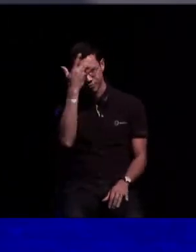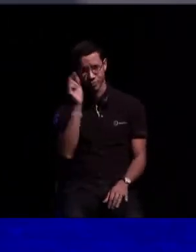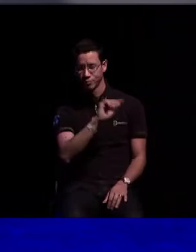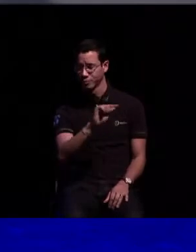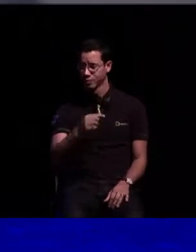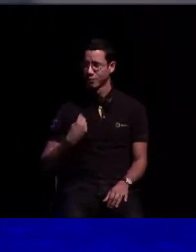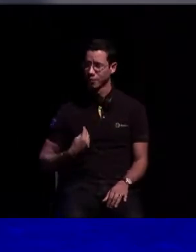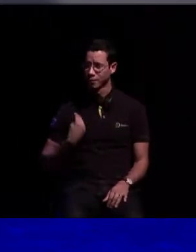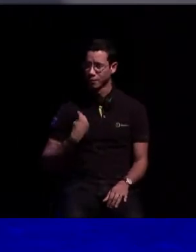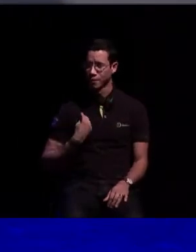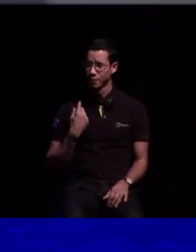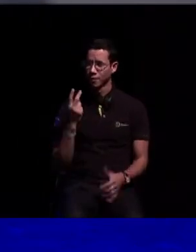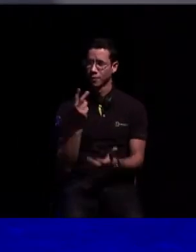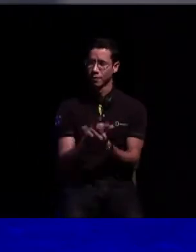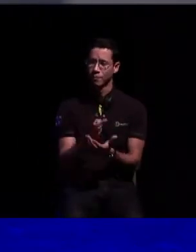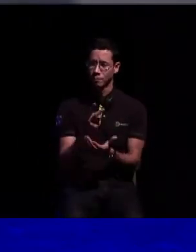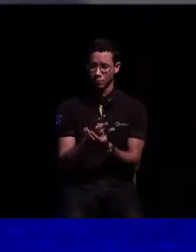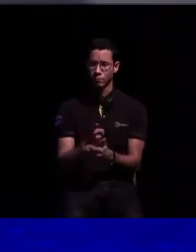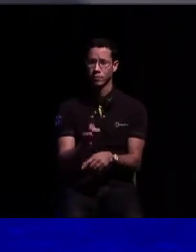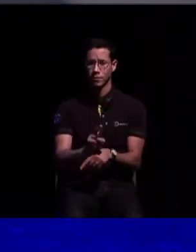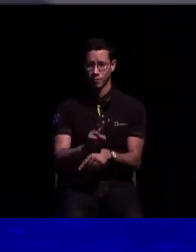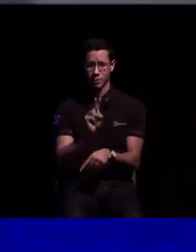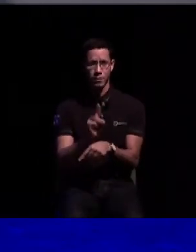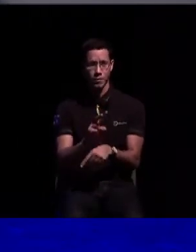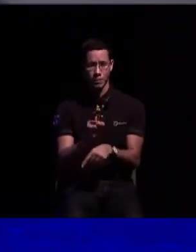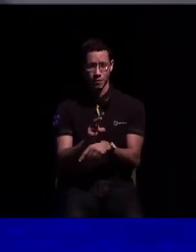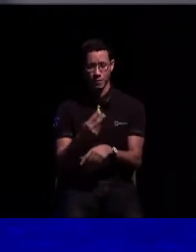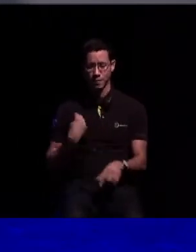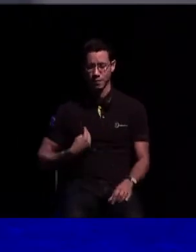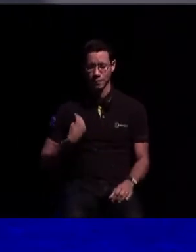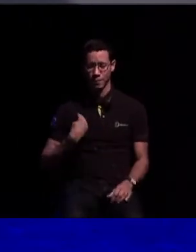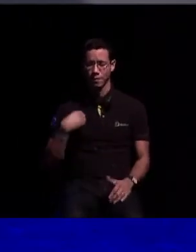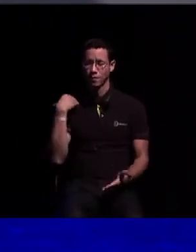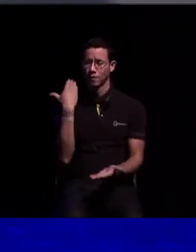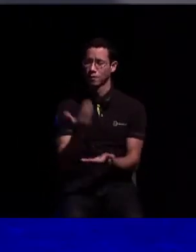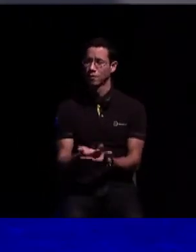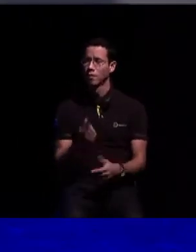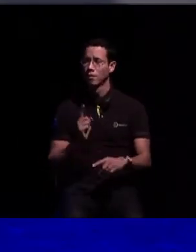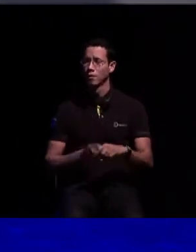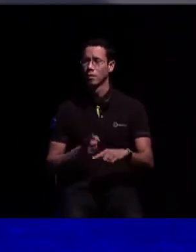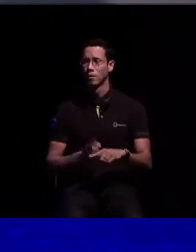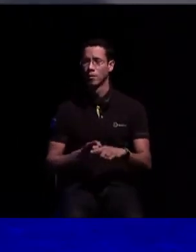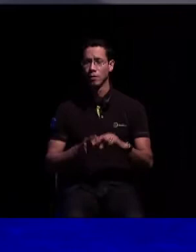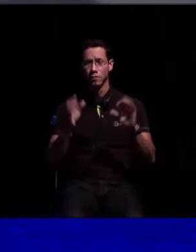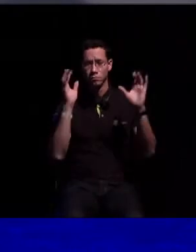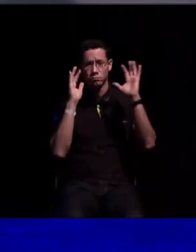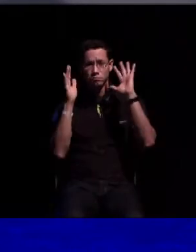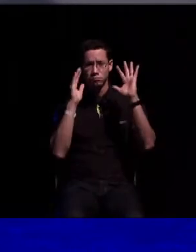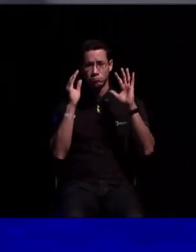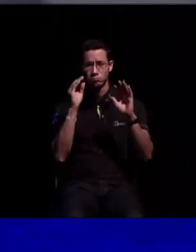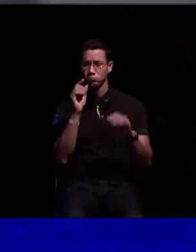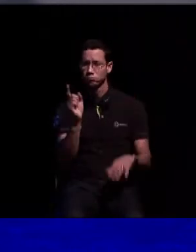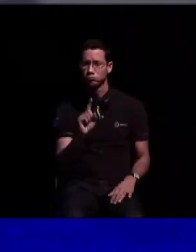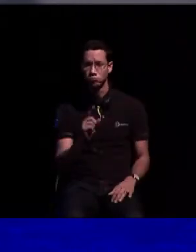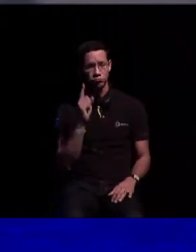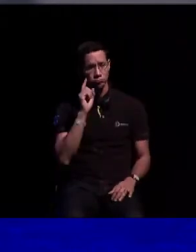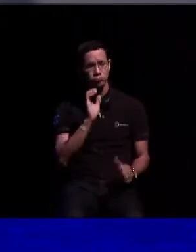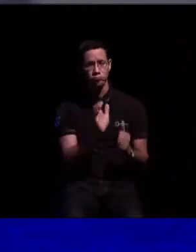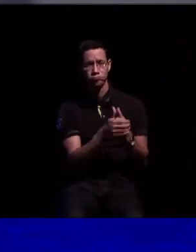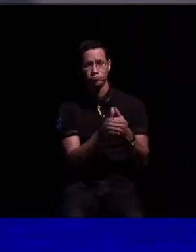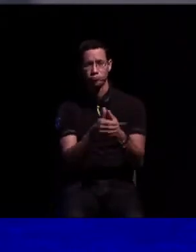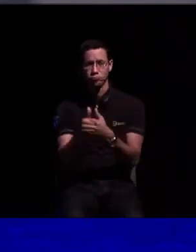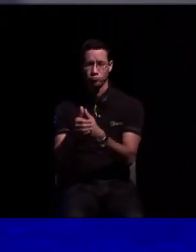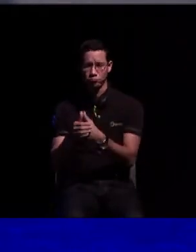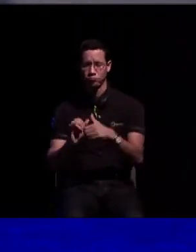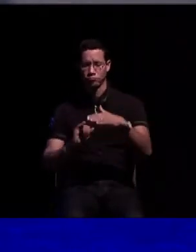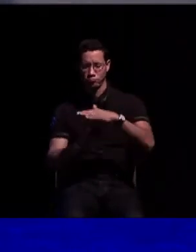mas ela continua dominando a nossa vida, mais ainda, porque ela jamais é refletida, mas ela está em todas as práticas